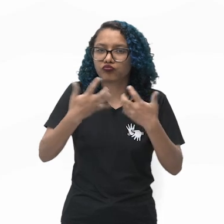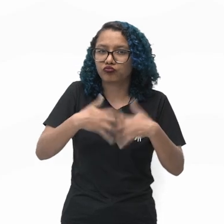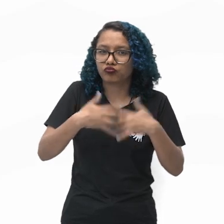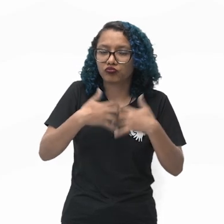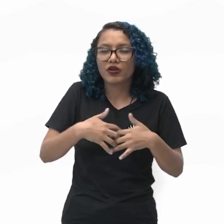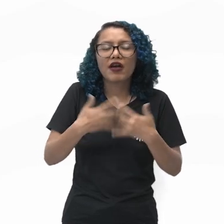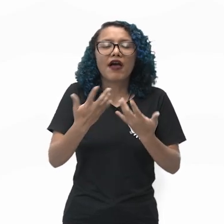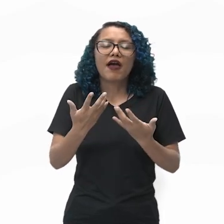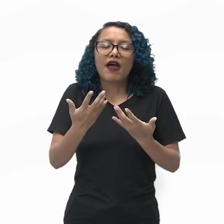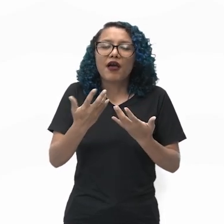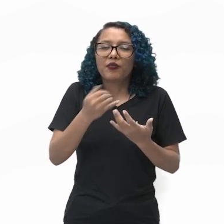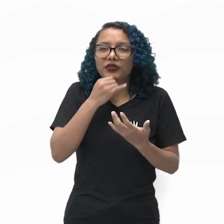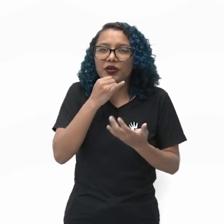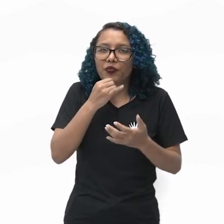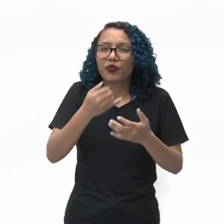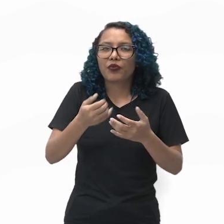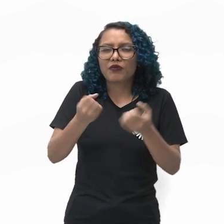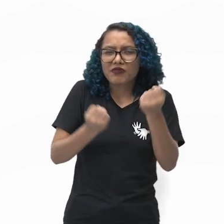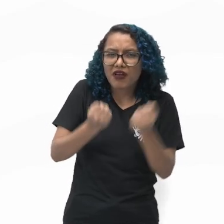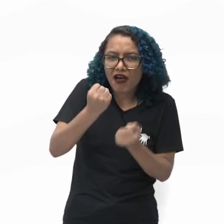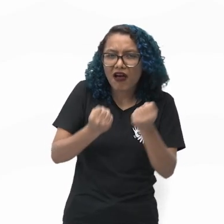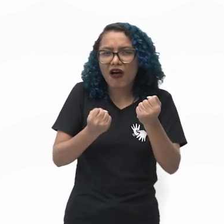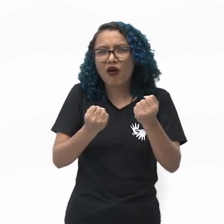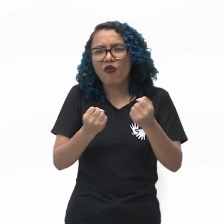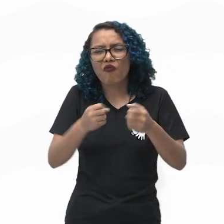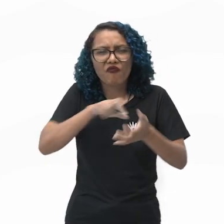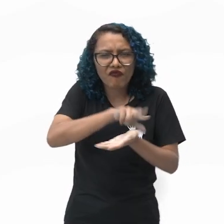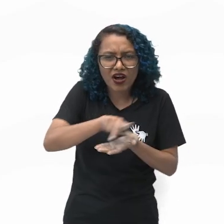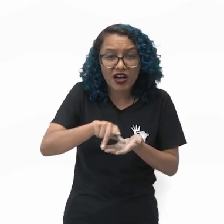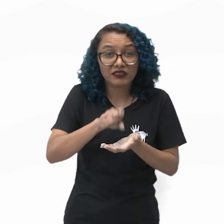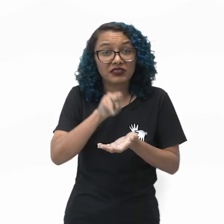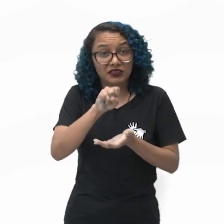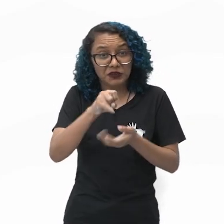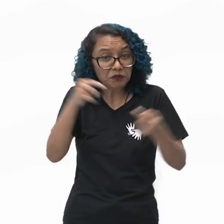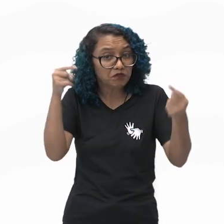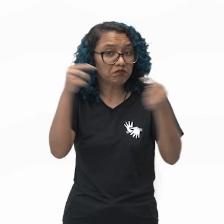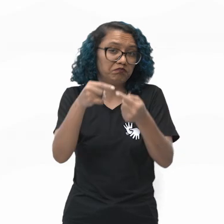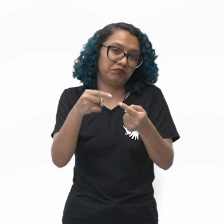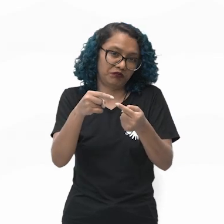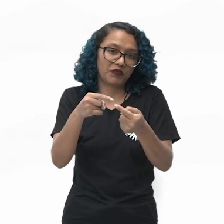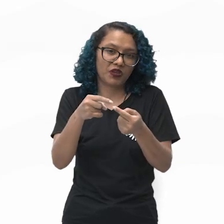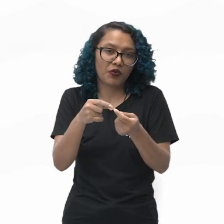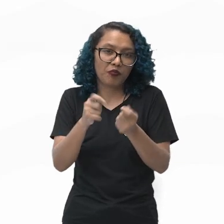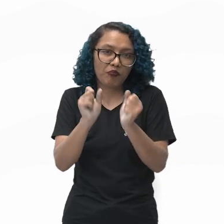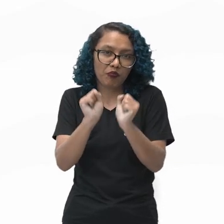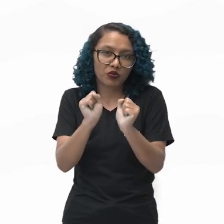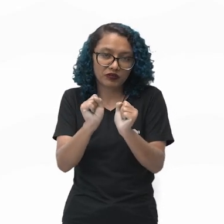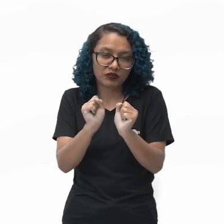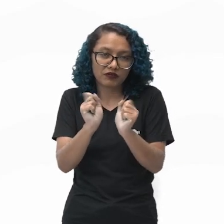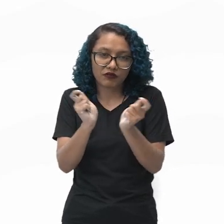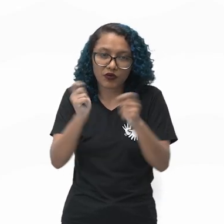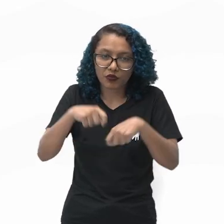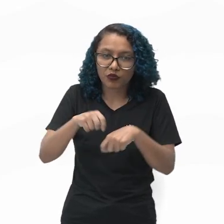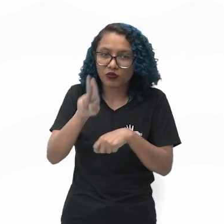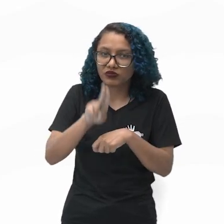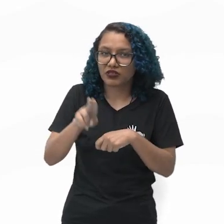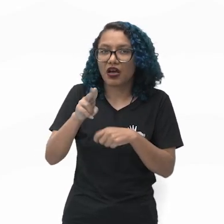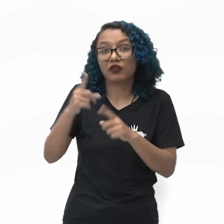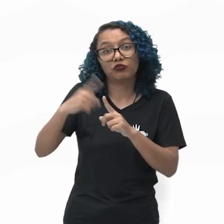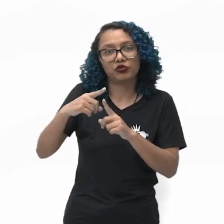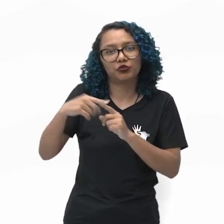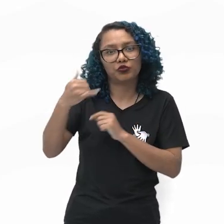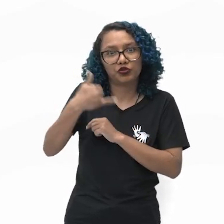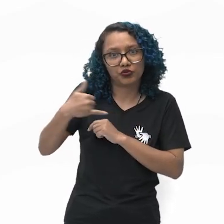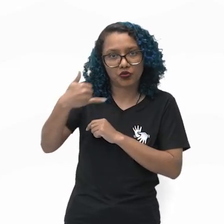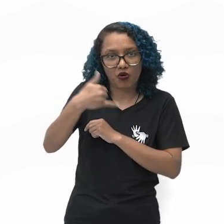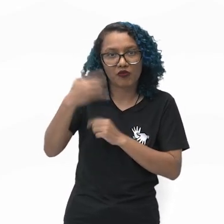por diante. Claro, se ele for adequado para usar esse bioóleo. Mas aqui é importante